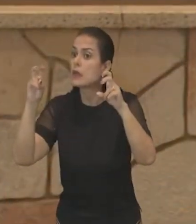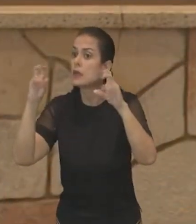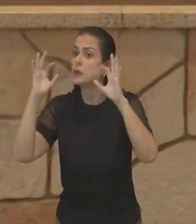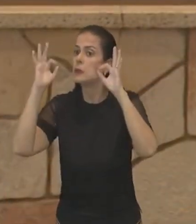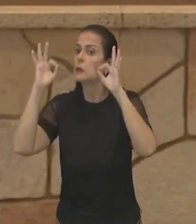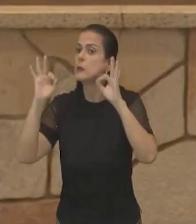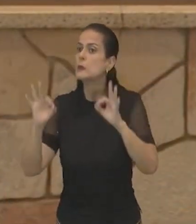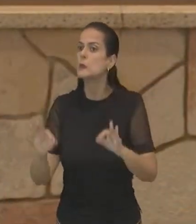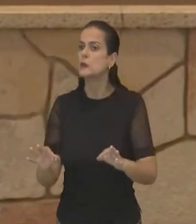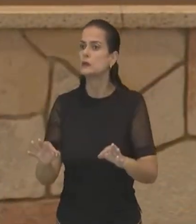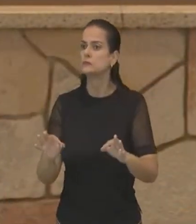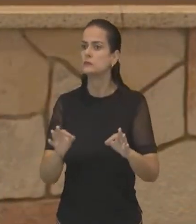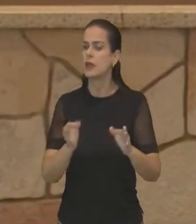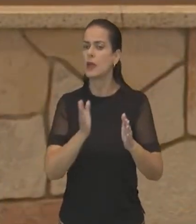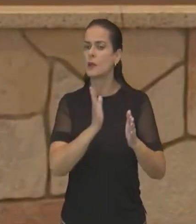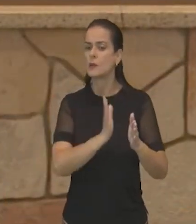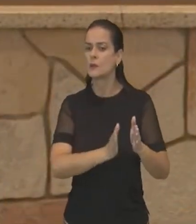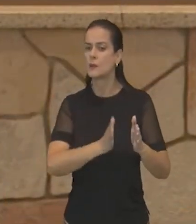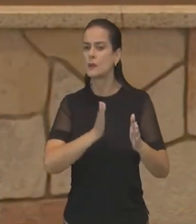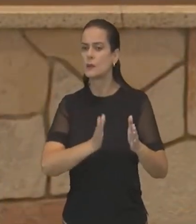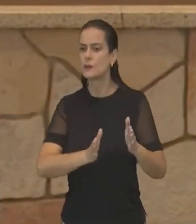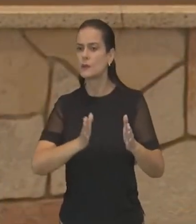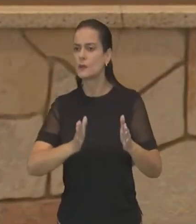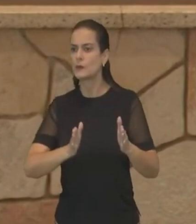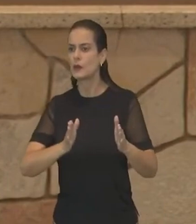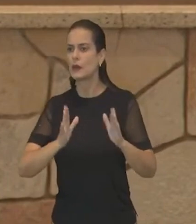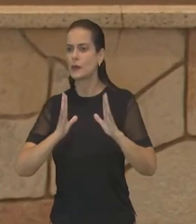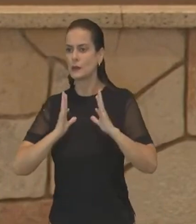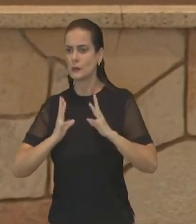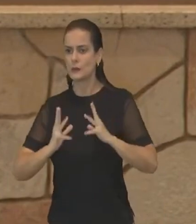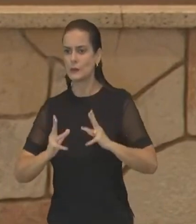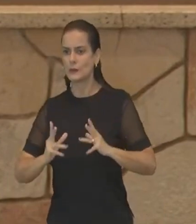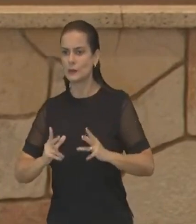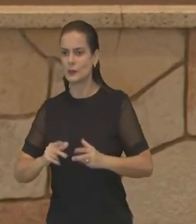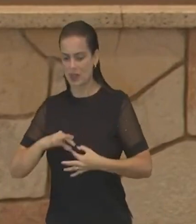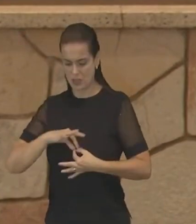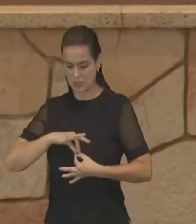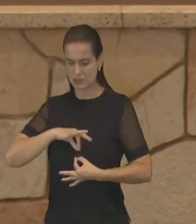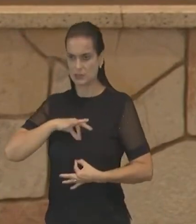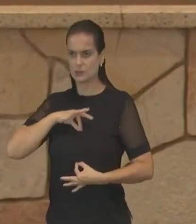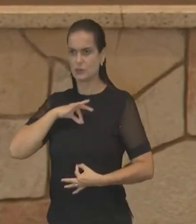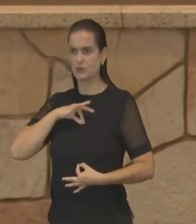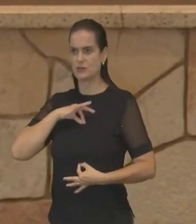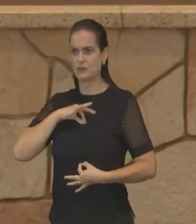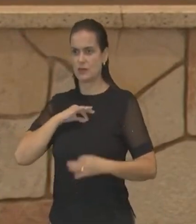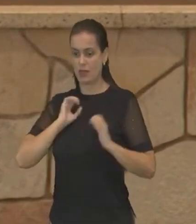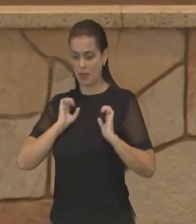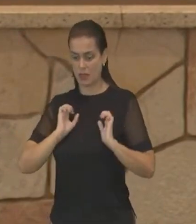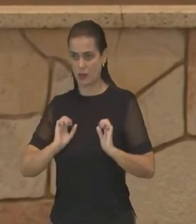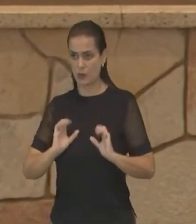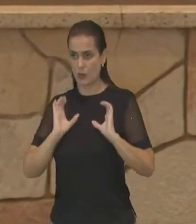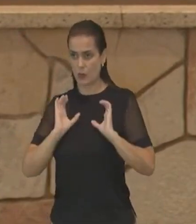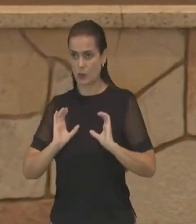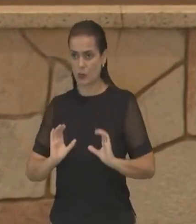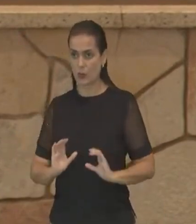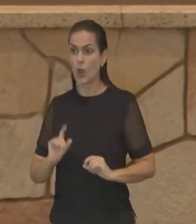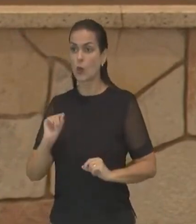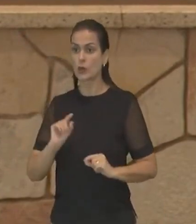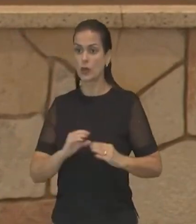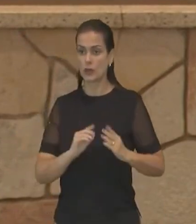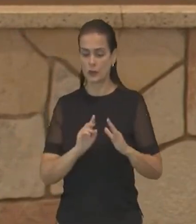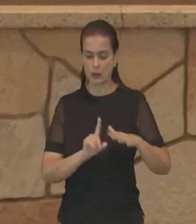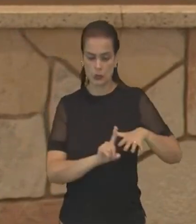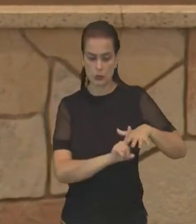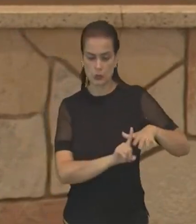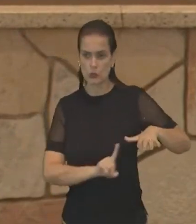santidade é um processo de santificação espiritual e moral, que significa ser separado do